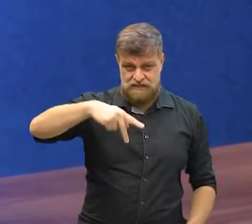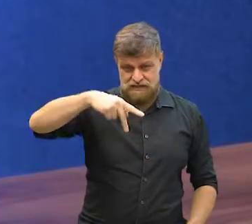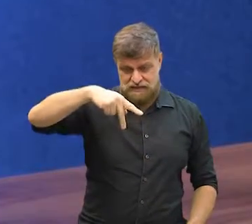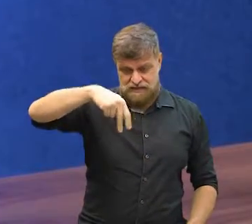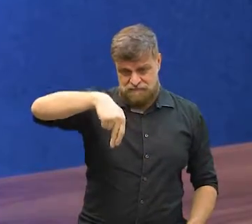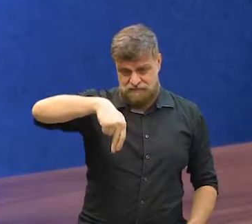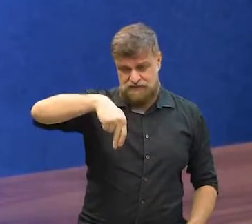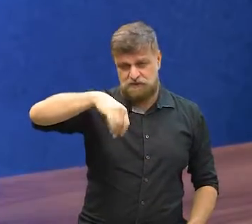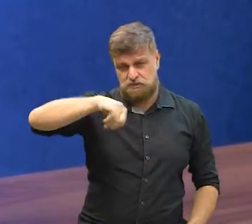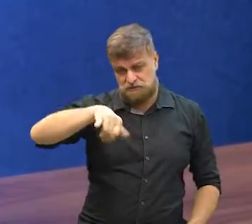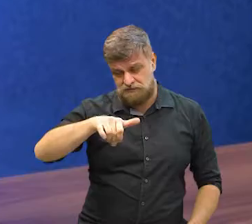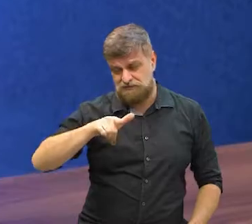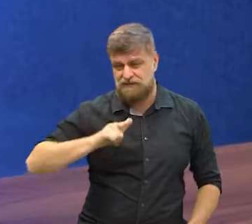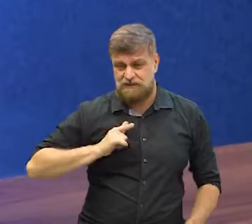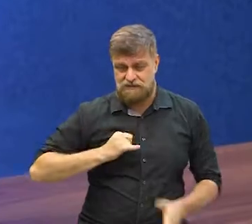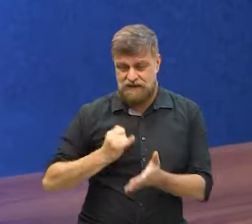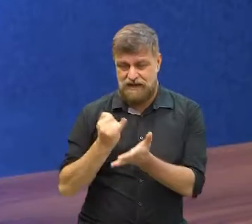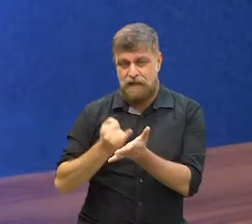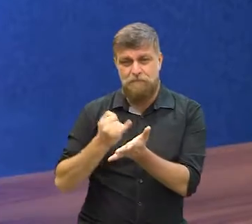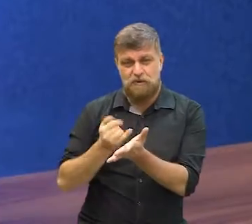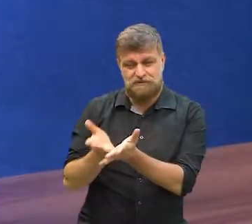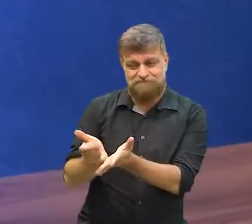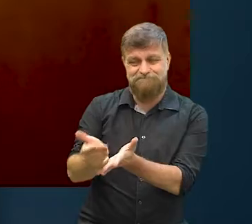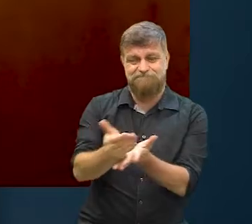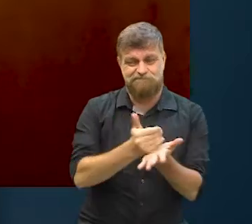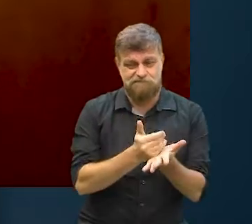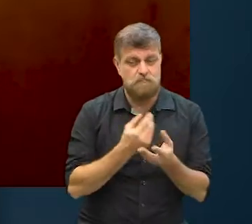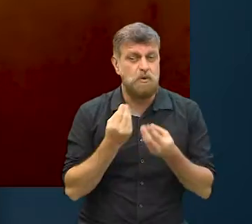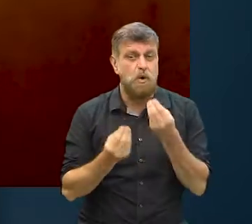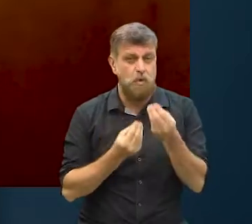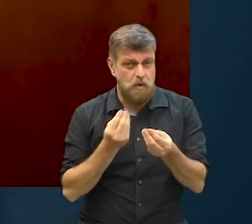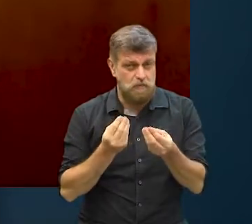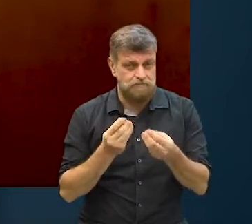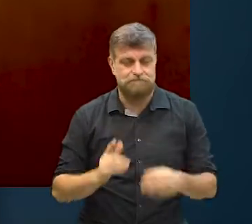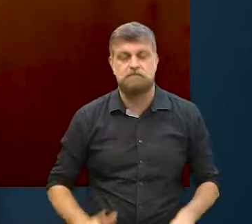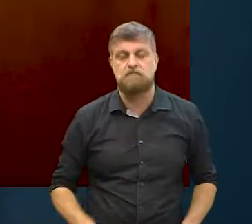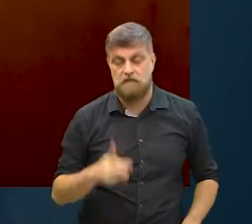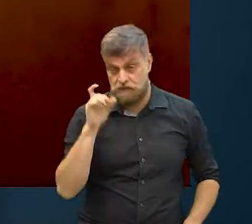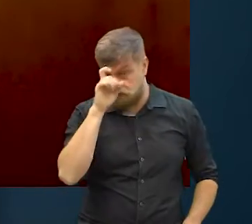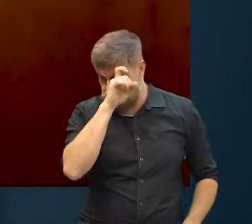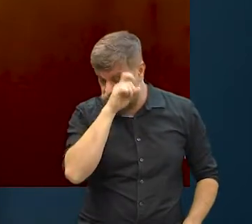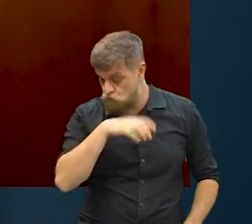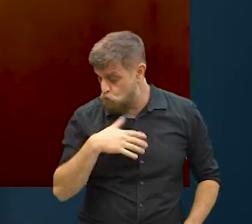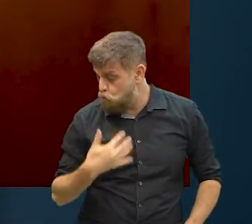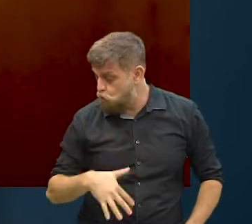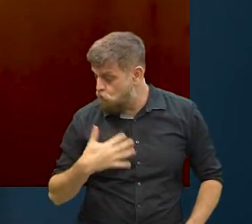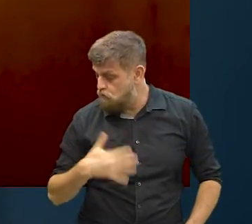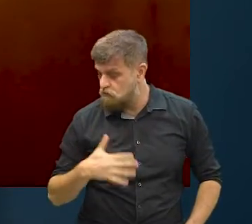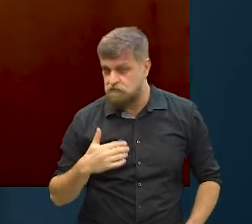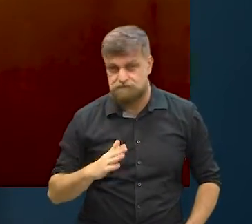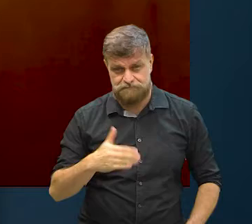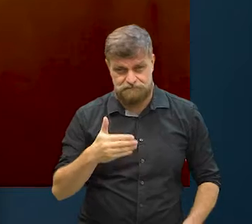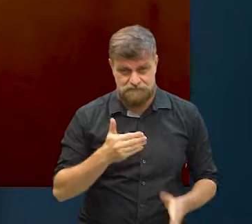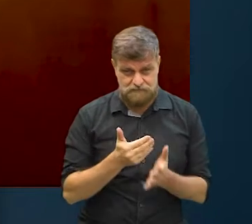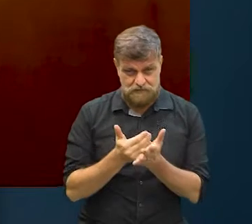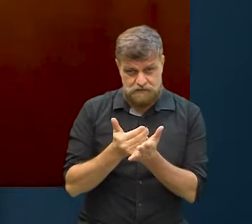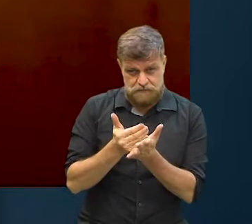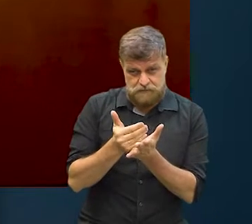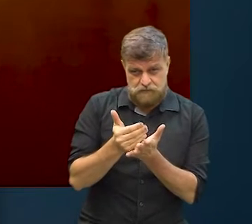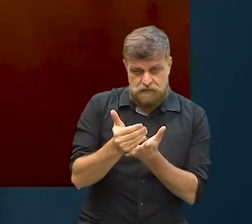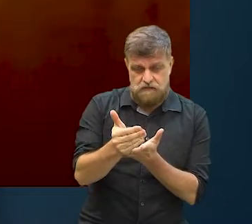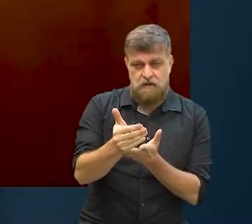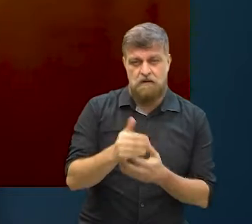vou ter que me organizar com as contas. Como foi esse processo? Foi bem difícil, né? Porque, na verdade, quando você começa,